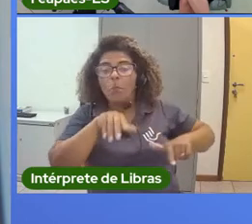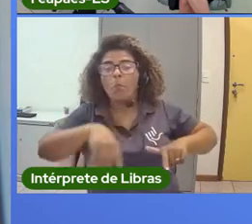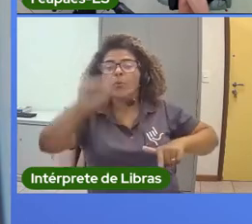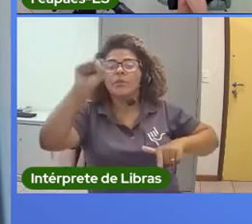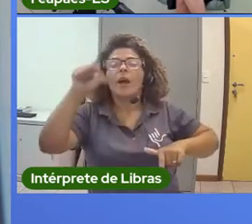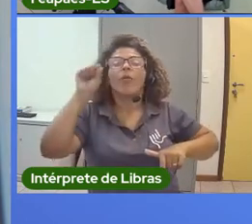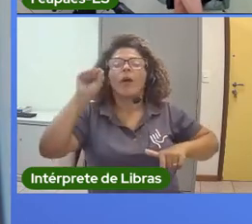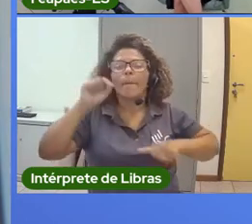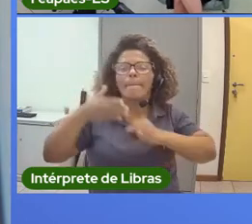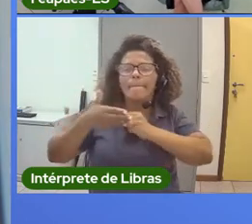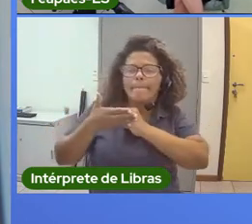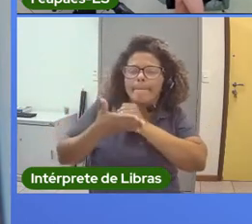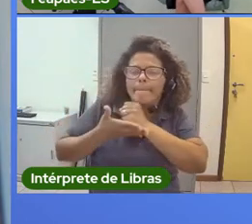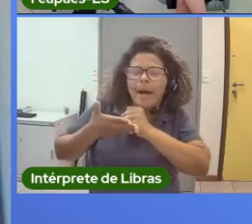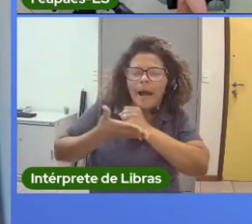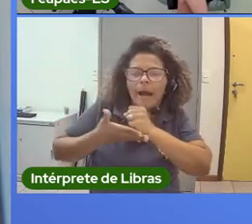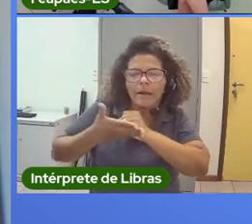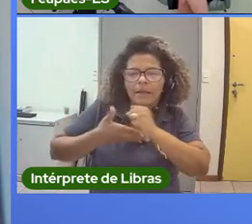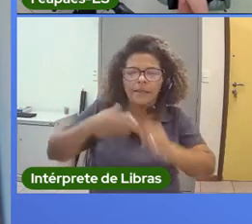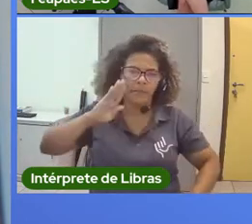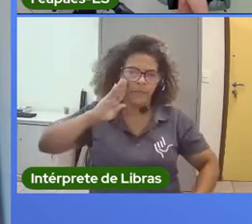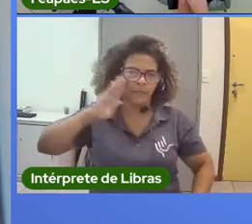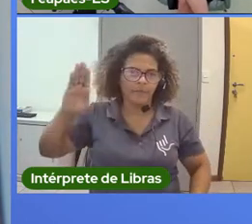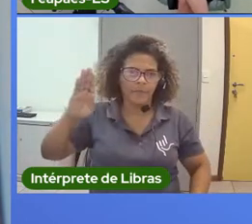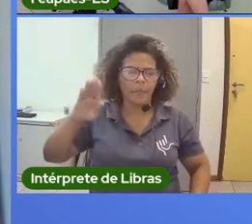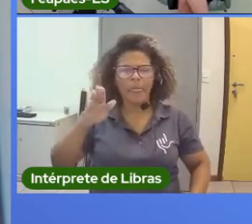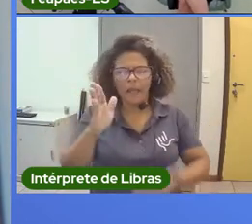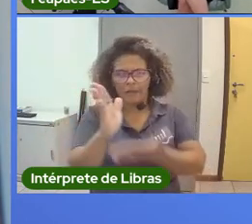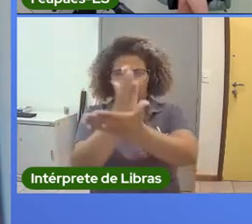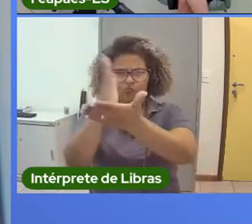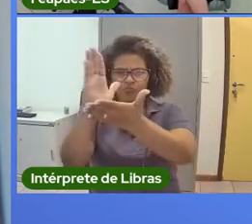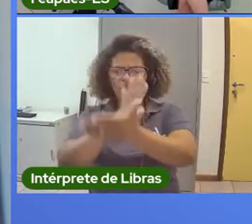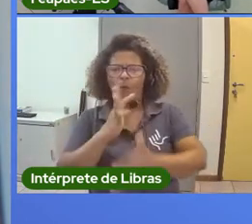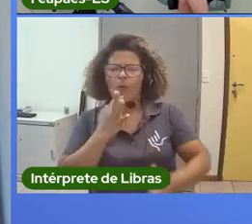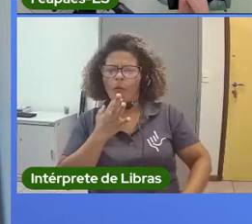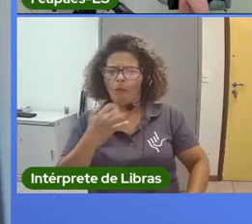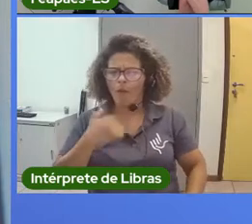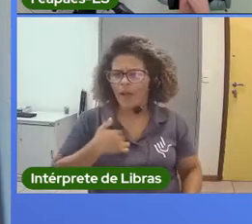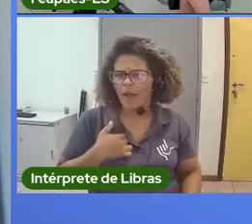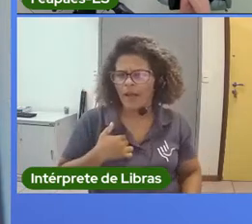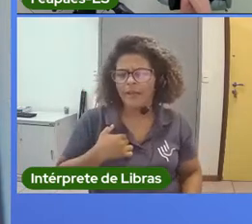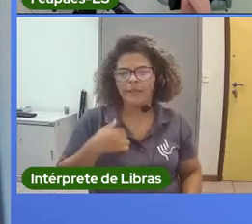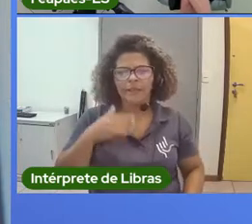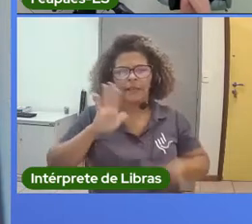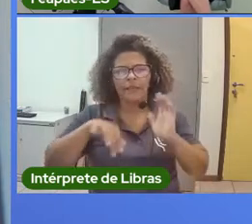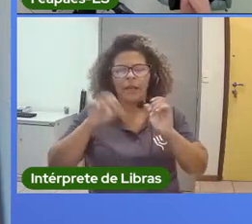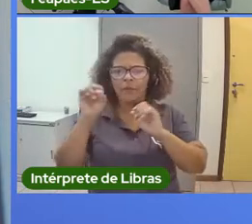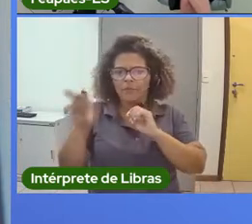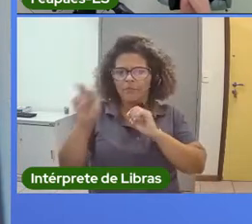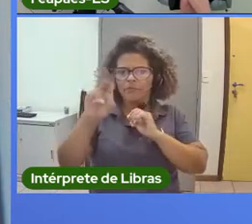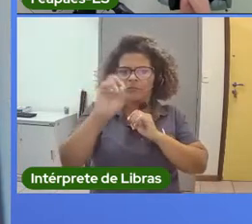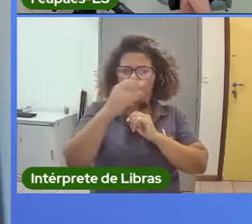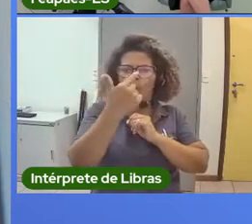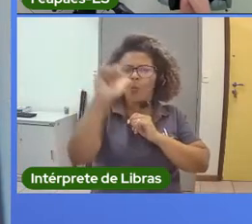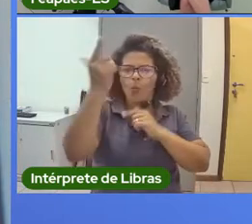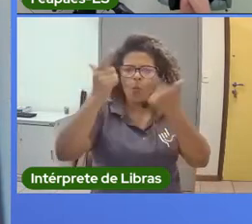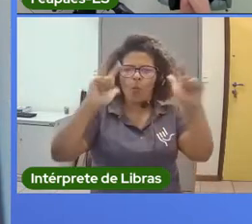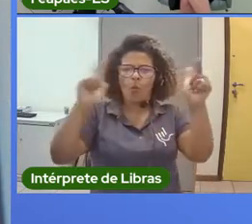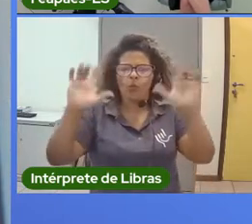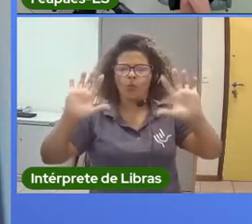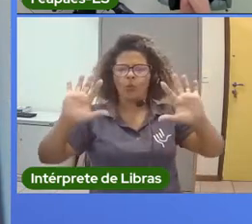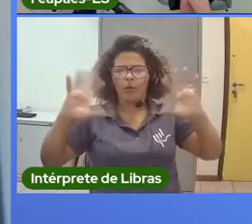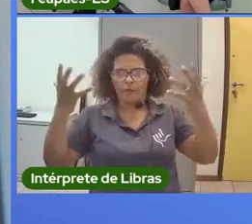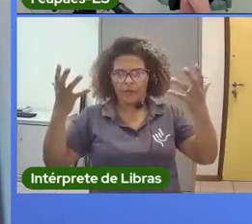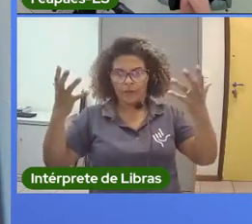que tem algumas pessoas aqui que já me conhecem, que já podem ter visto aí em outros eventos, quando eu falo